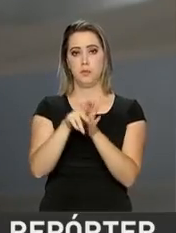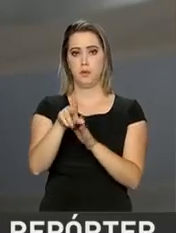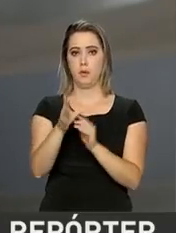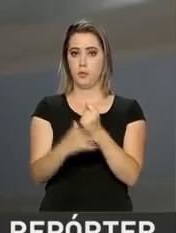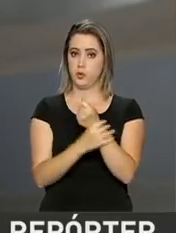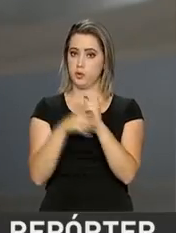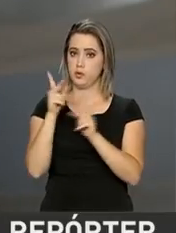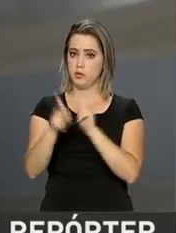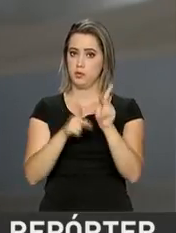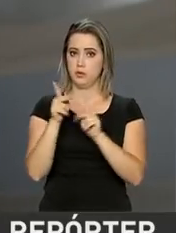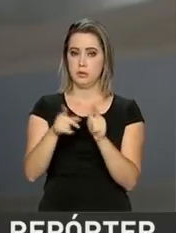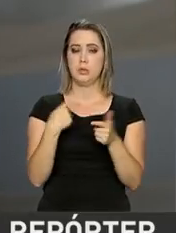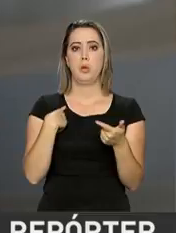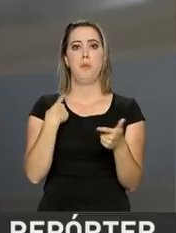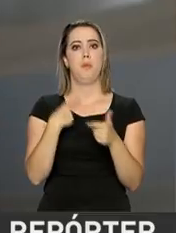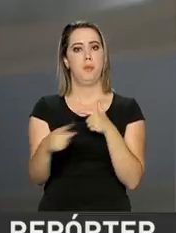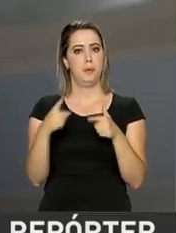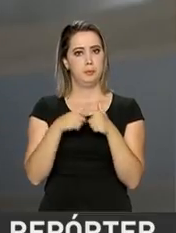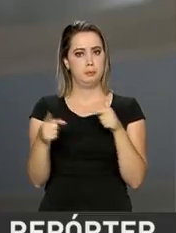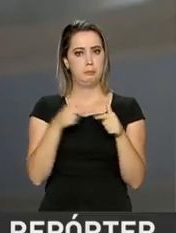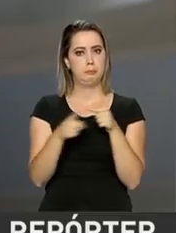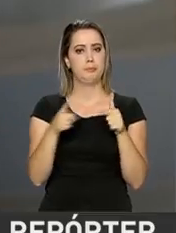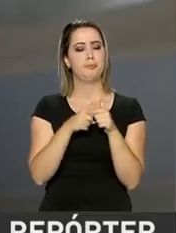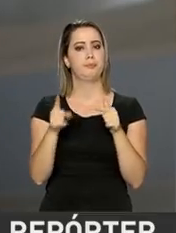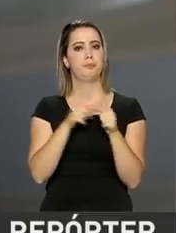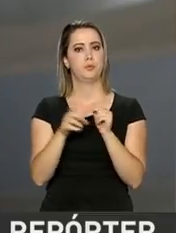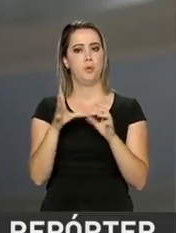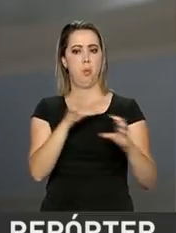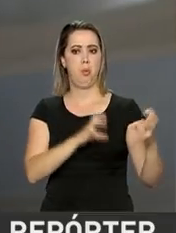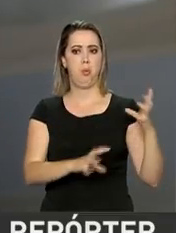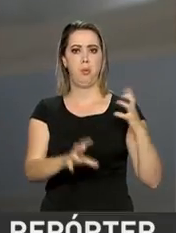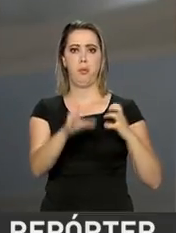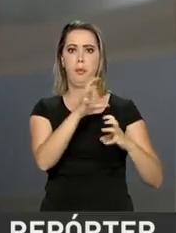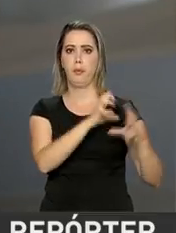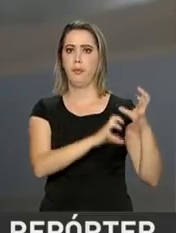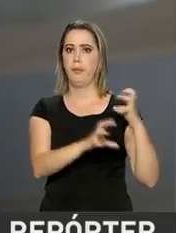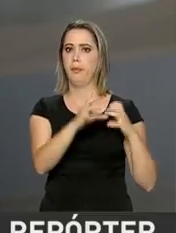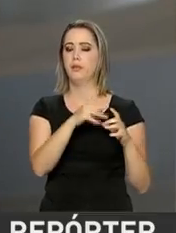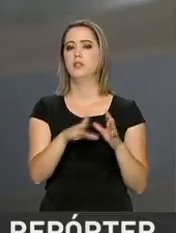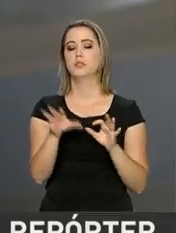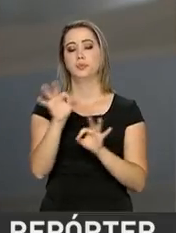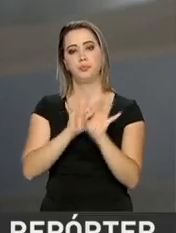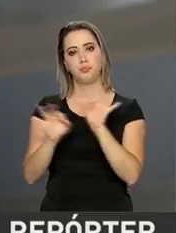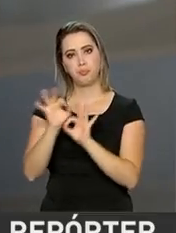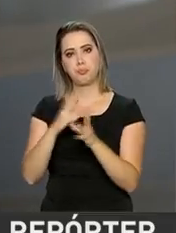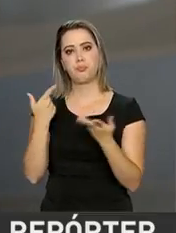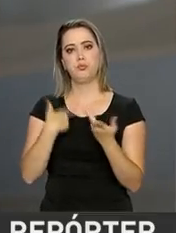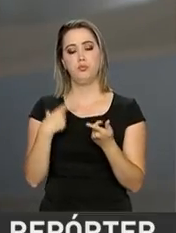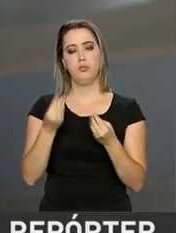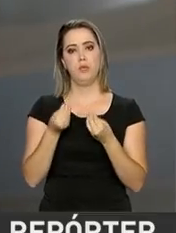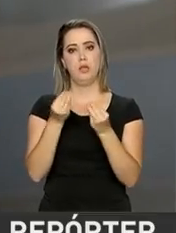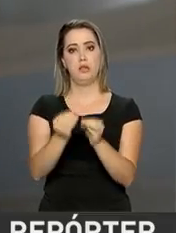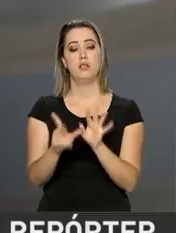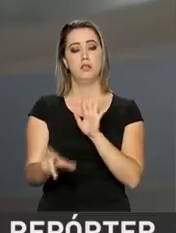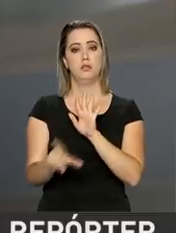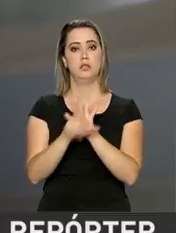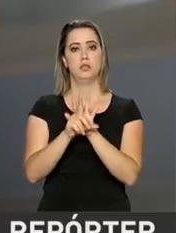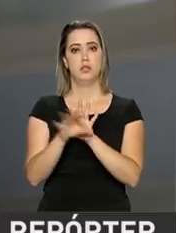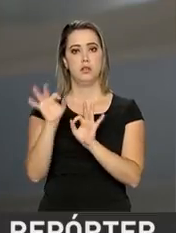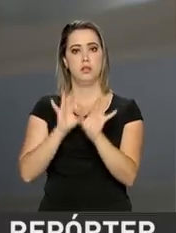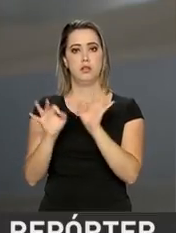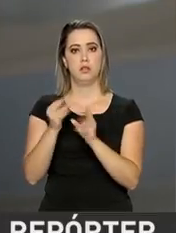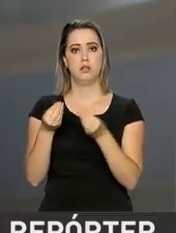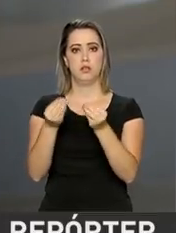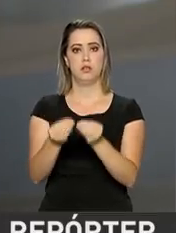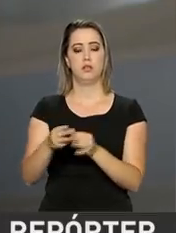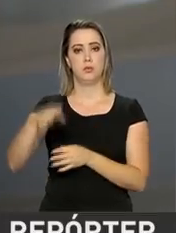e em graves situações de perturbação da ordem a ação de garantia da lei e da ordem se concede provisoriamente aos militares